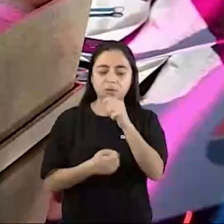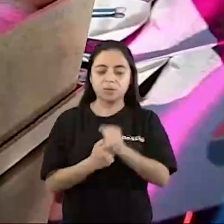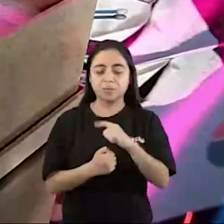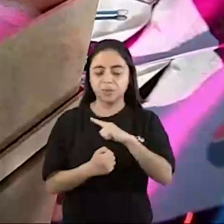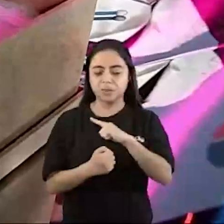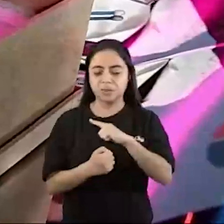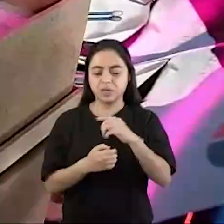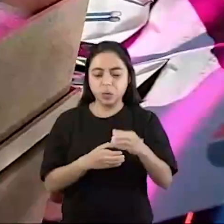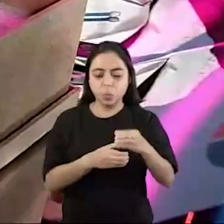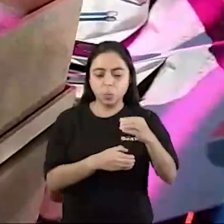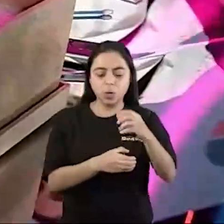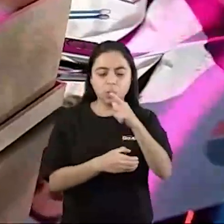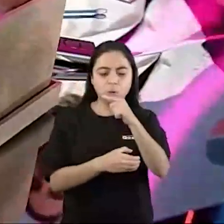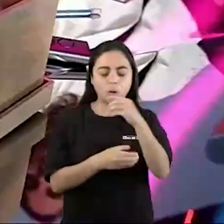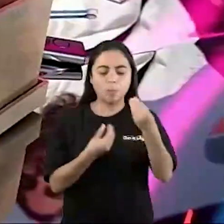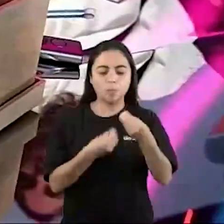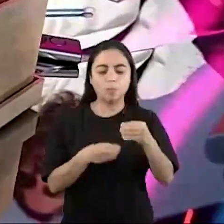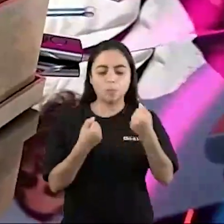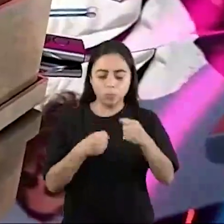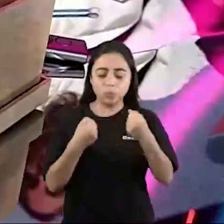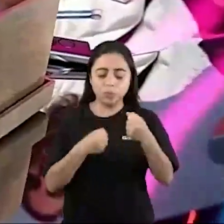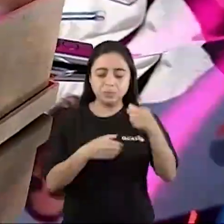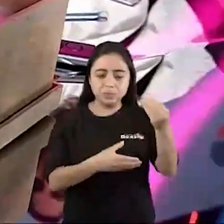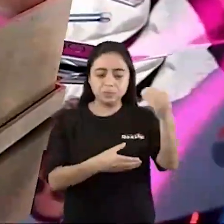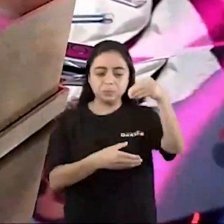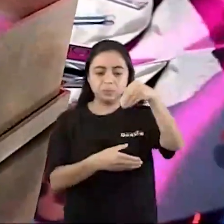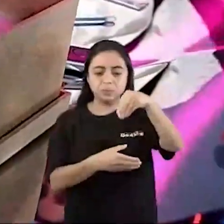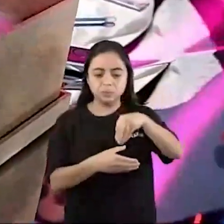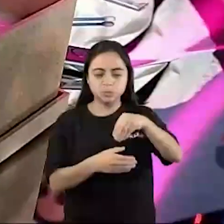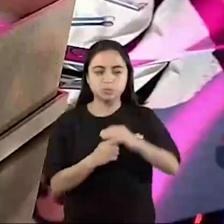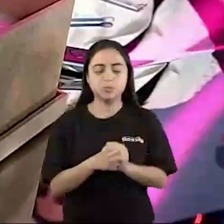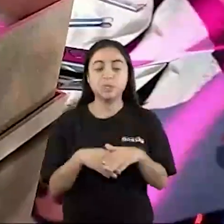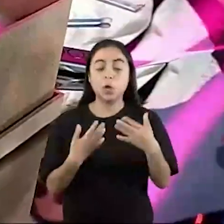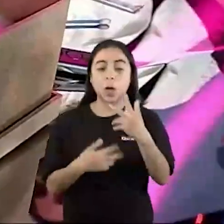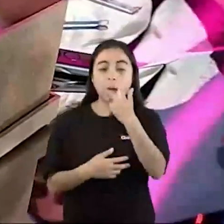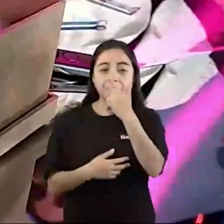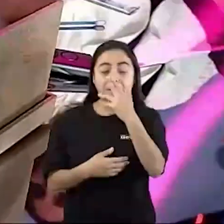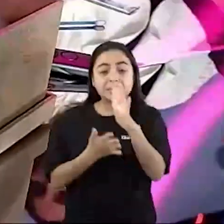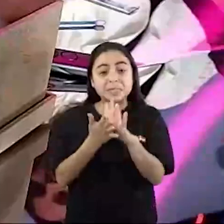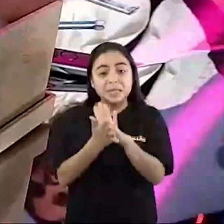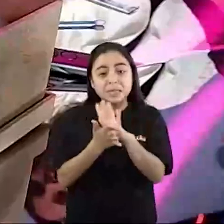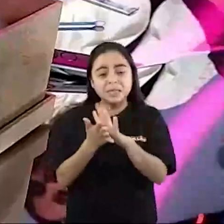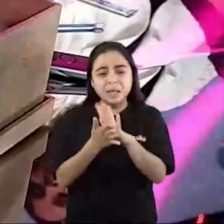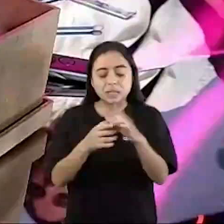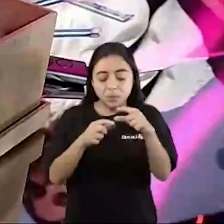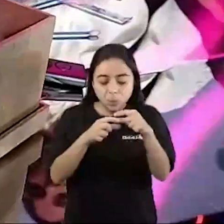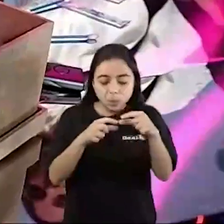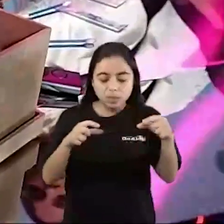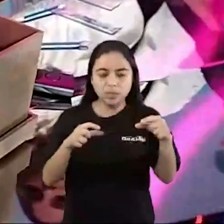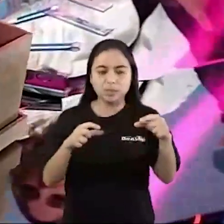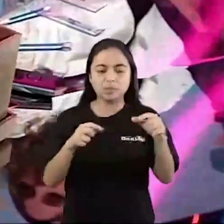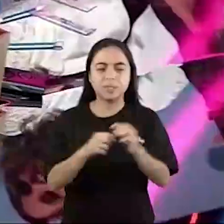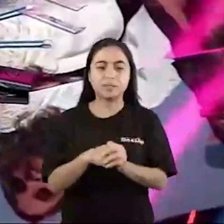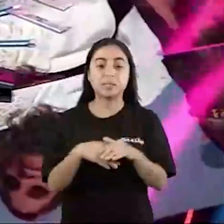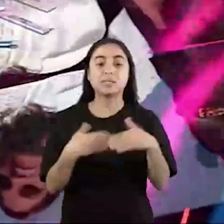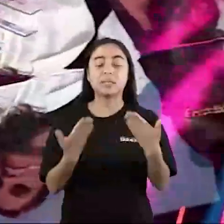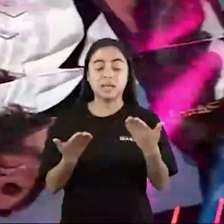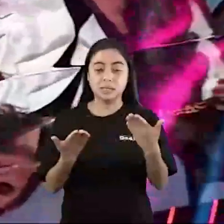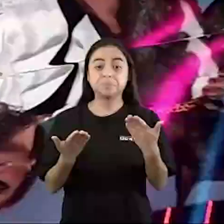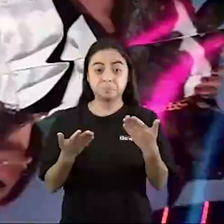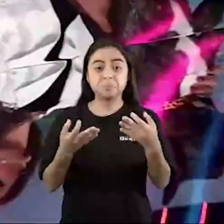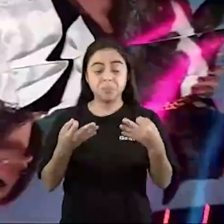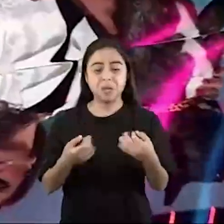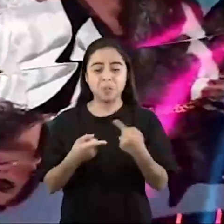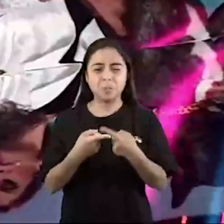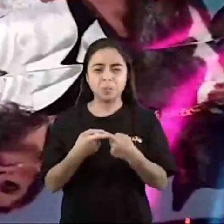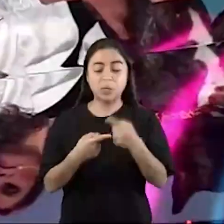água aqui, porque sabia que ia ser necessário. Gente, parece que não tem nada na lâmina. É exatamente isso.